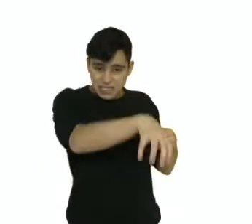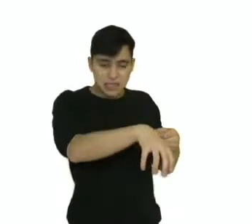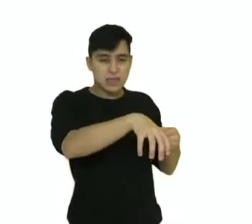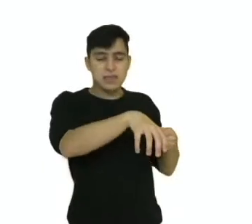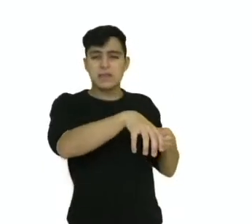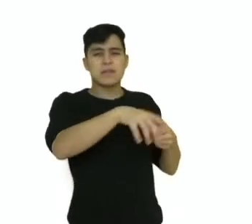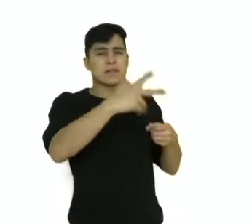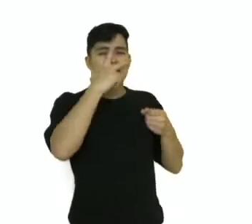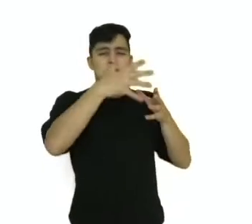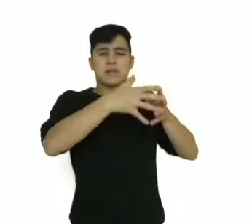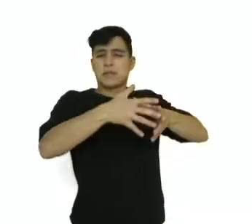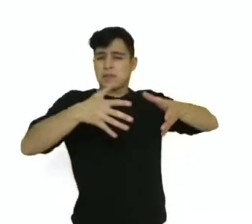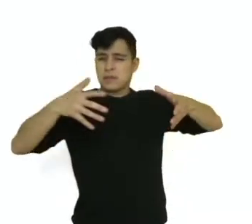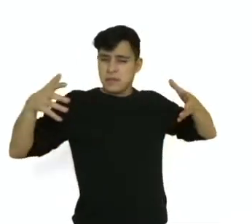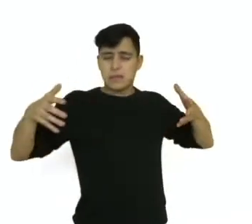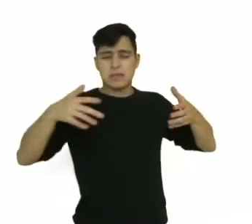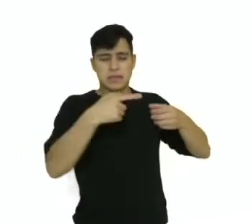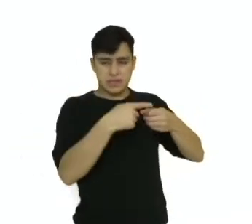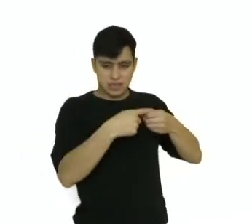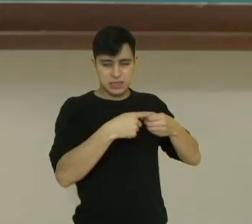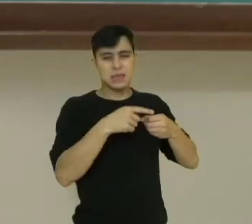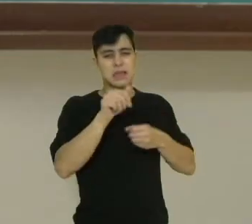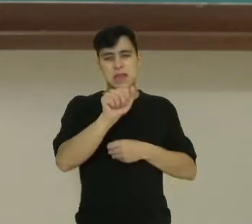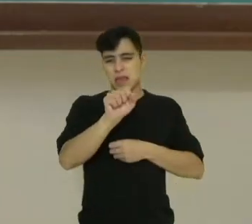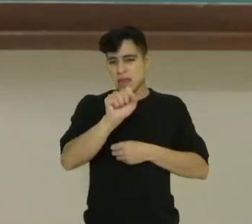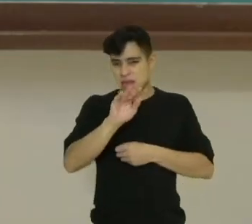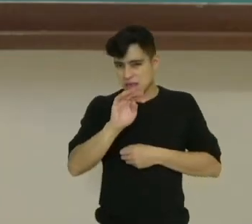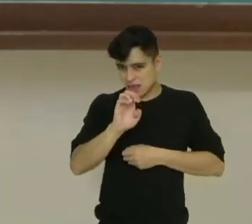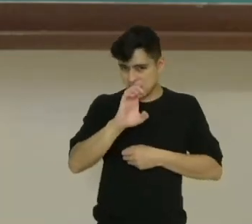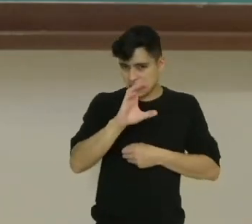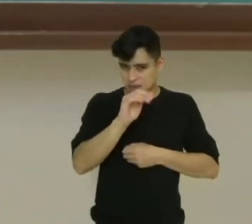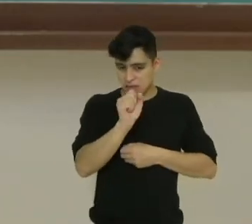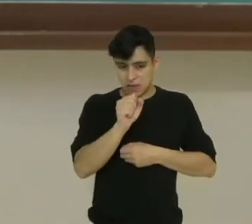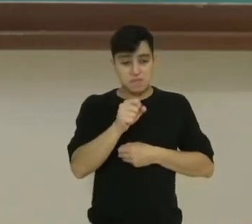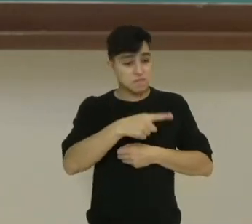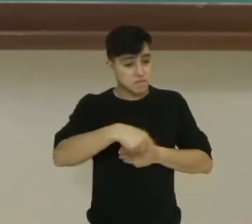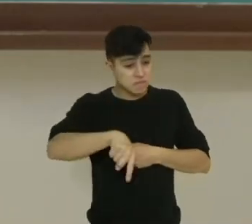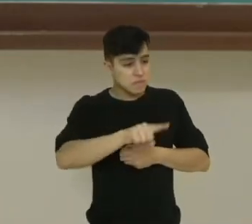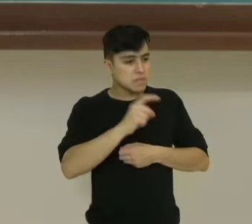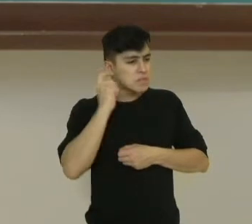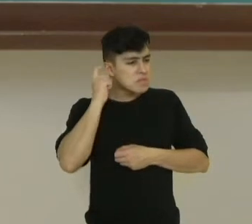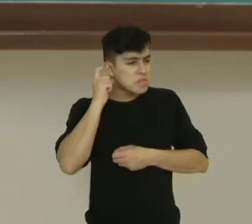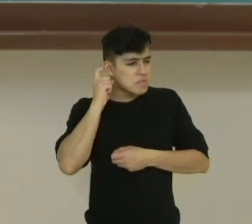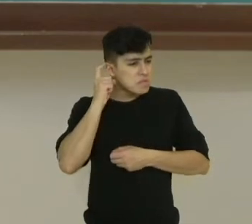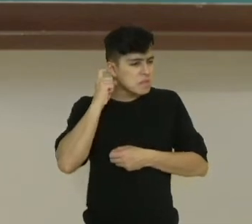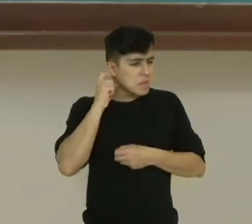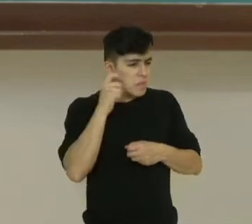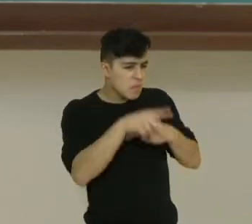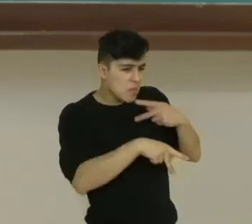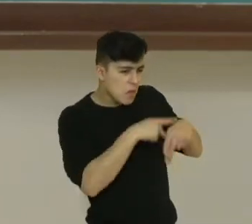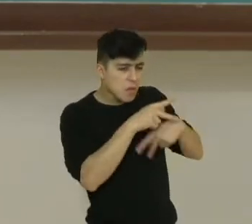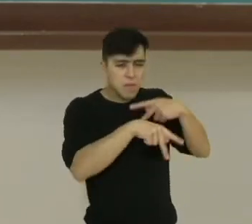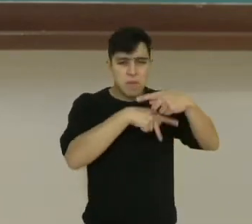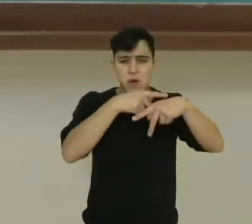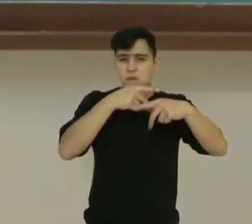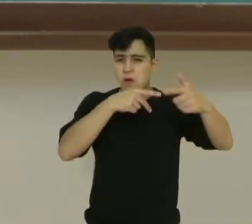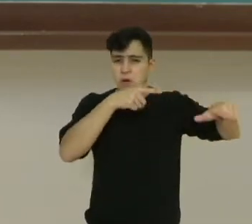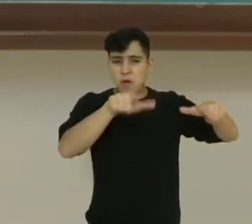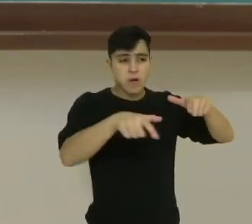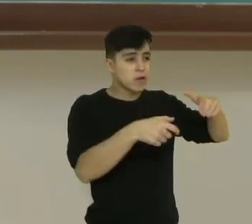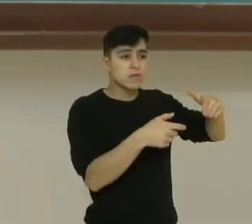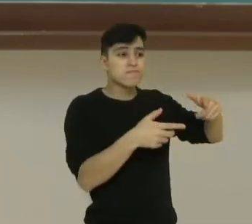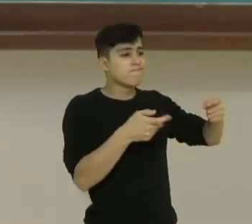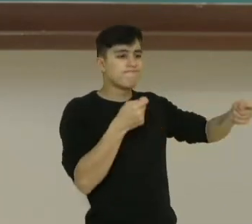um grande império que foi o Império Azteca. Então eles dominaram os povos que viviam ali, né? Subordinaram